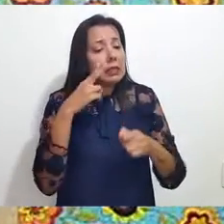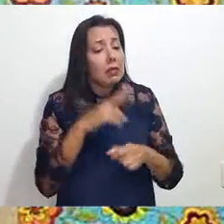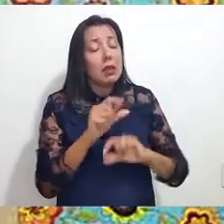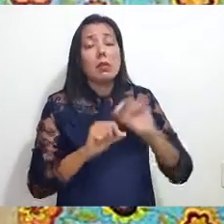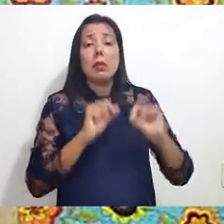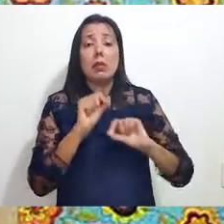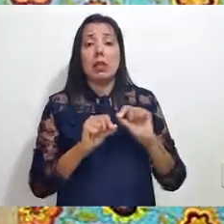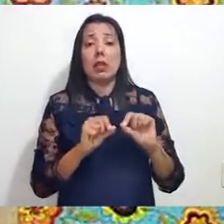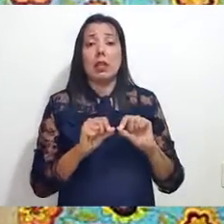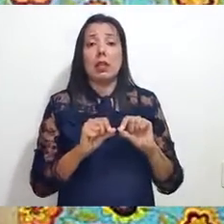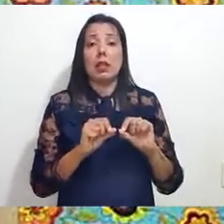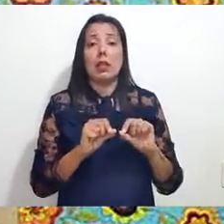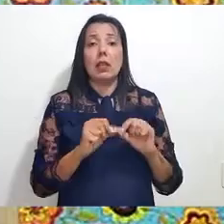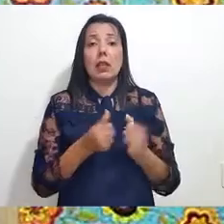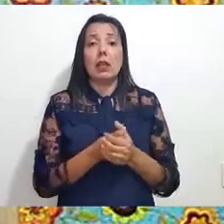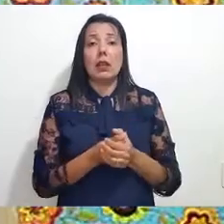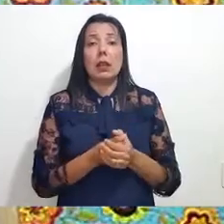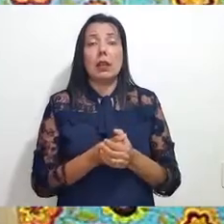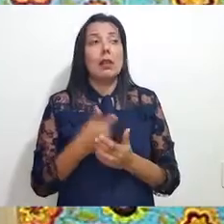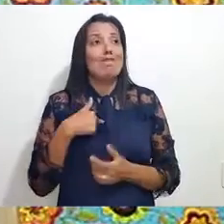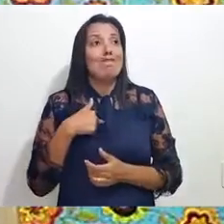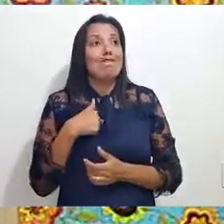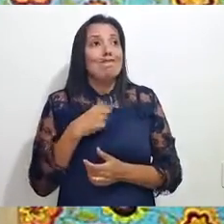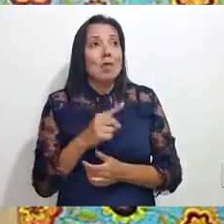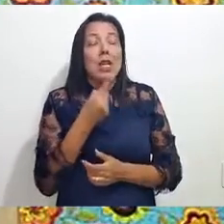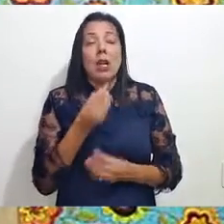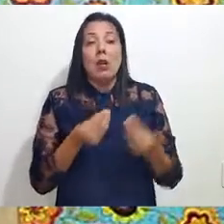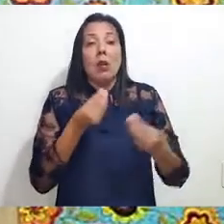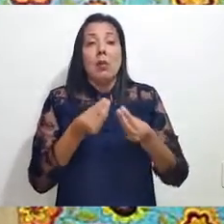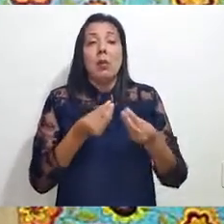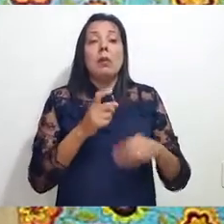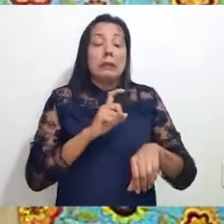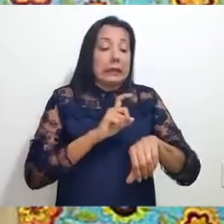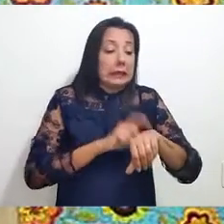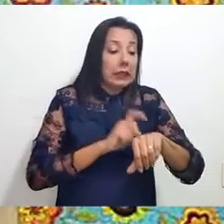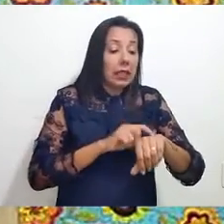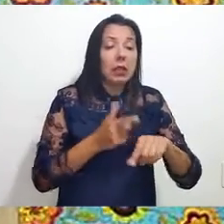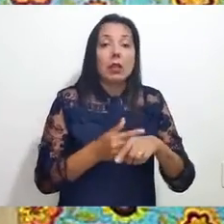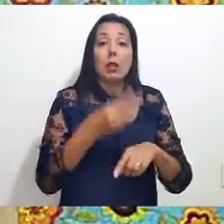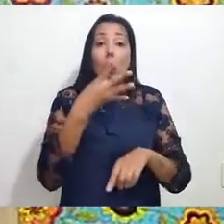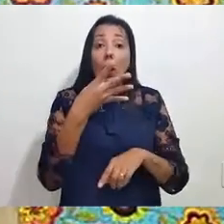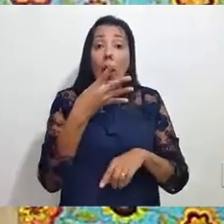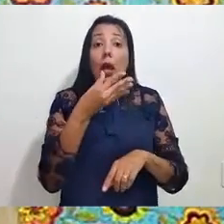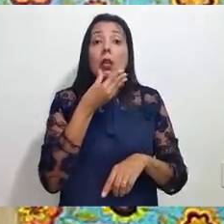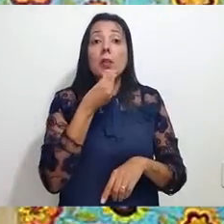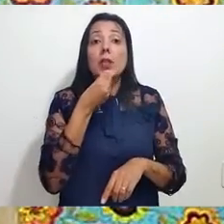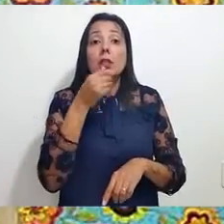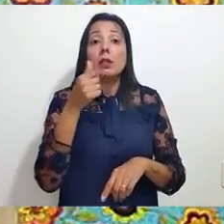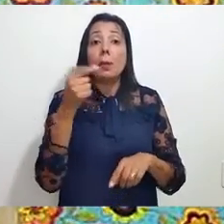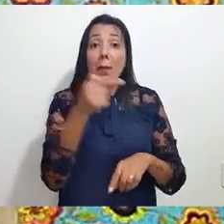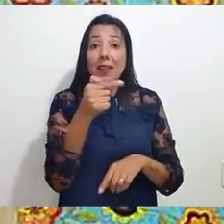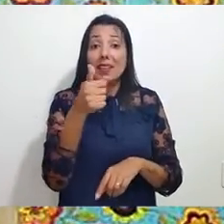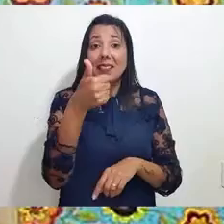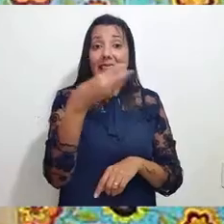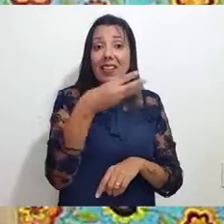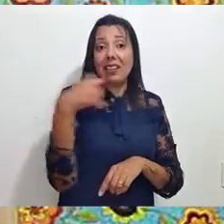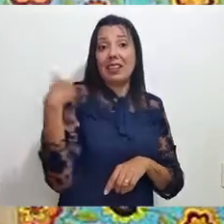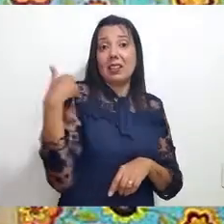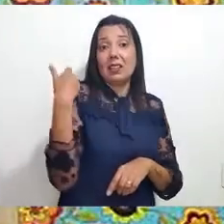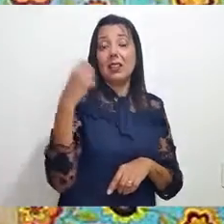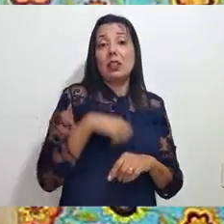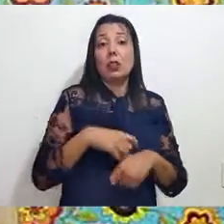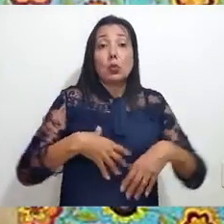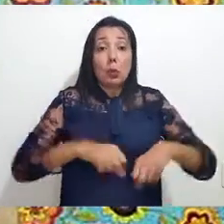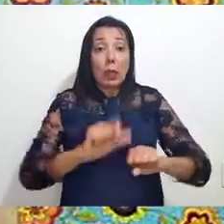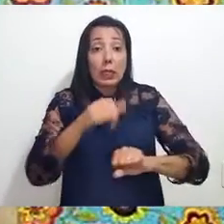é um dado que é assustador, mas a cada hora, 4 meninas com menos de 13 anos são estupradas no Brasil. Então,